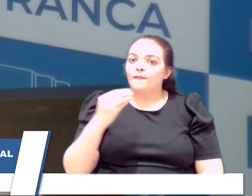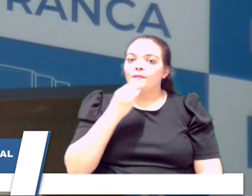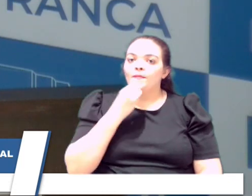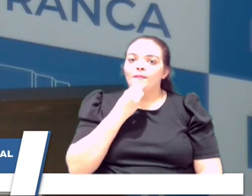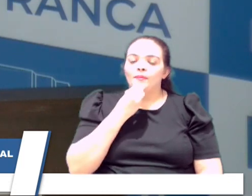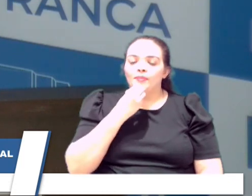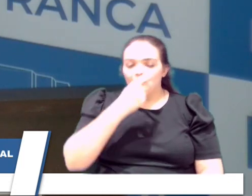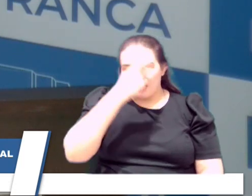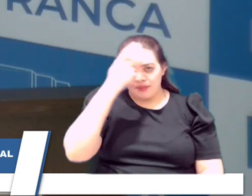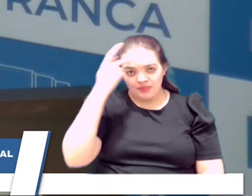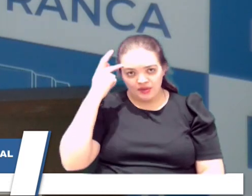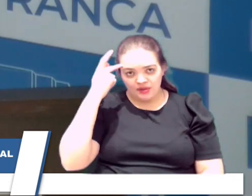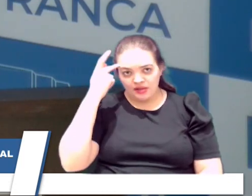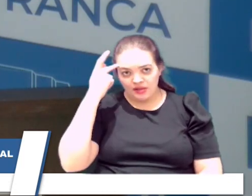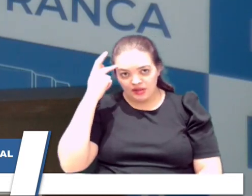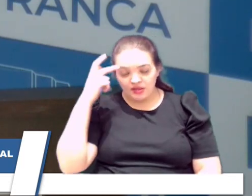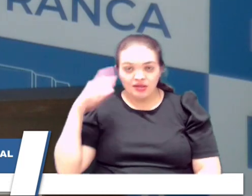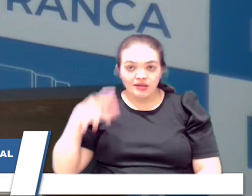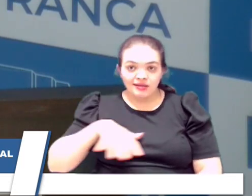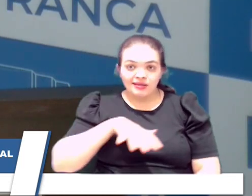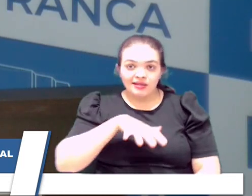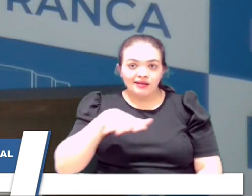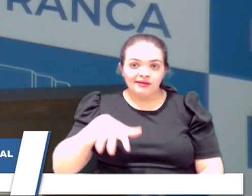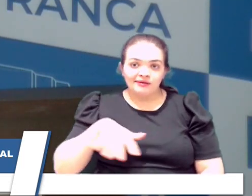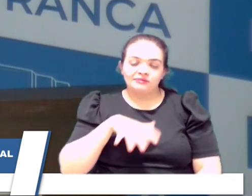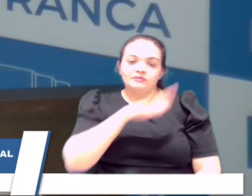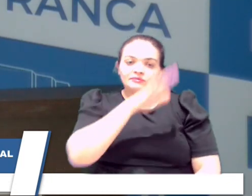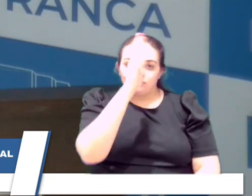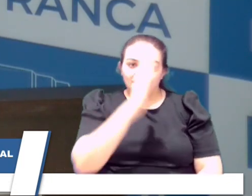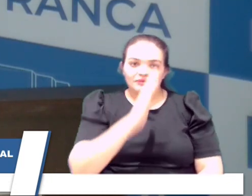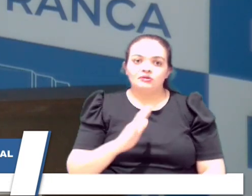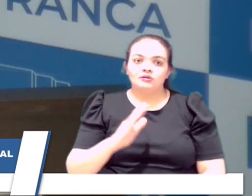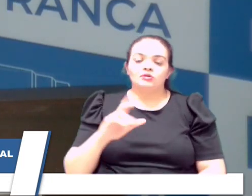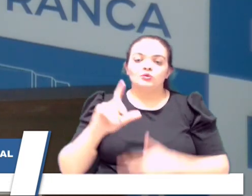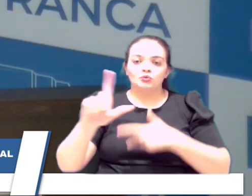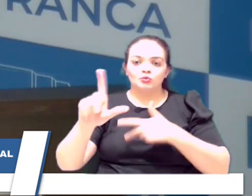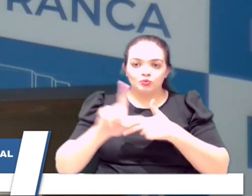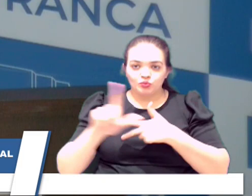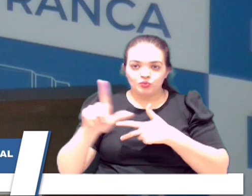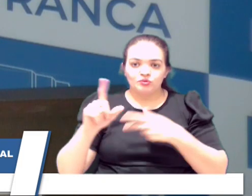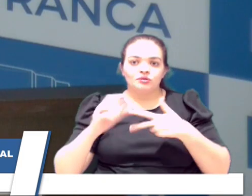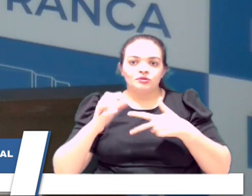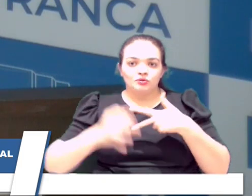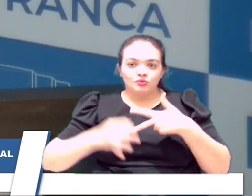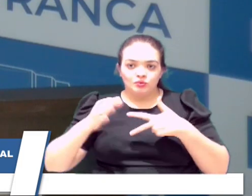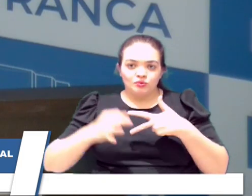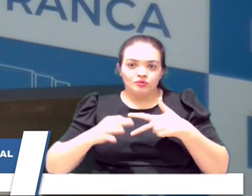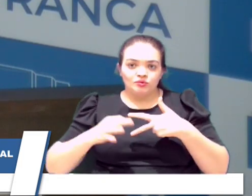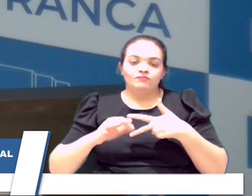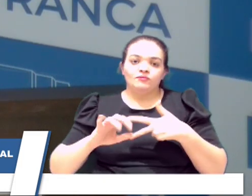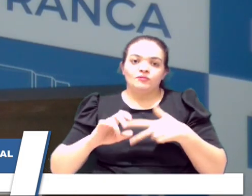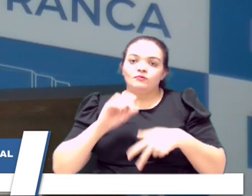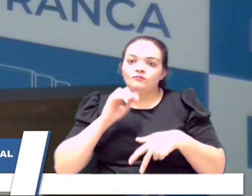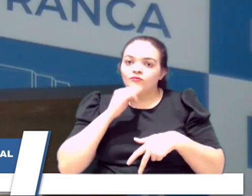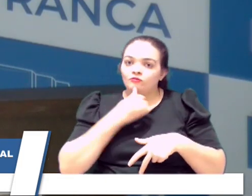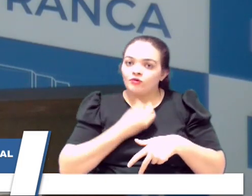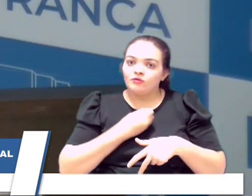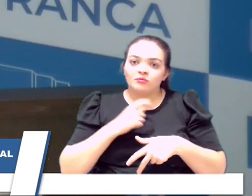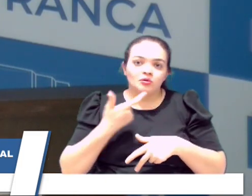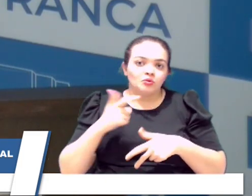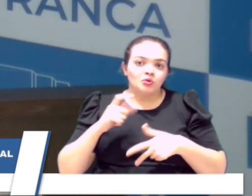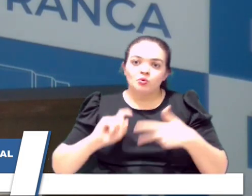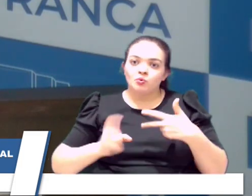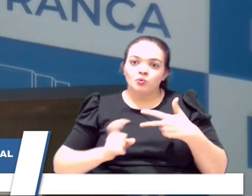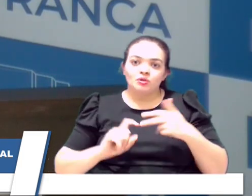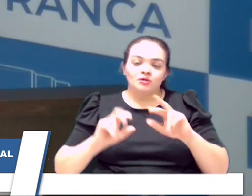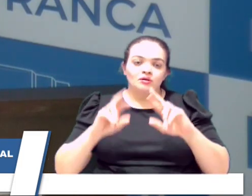aqui parte do poder desse país, né? Do Legislativo, do Judiciário. Infelizmente nós não temos executivo nessa